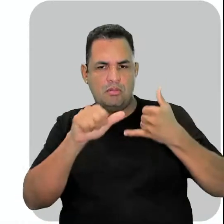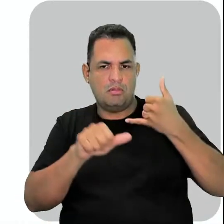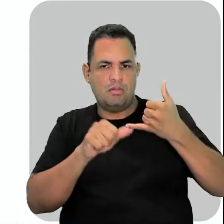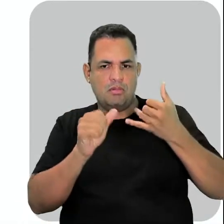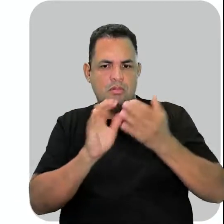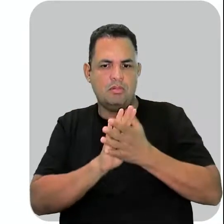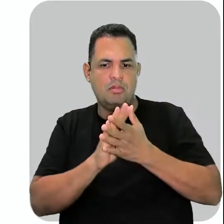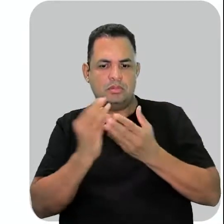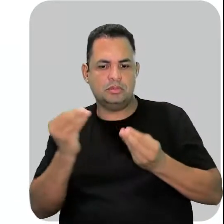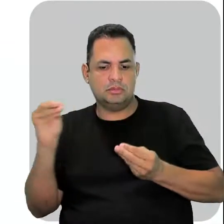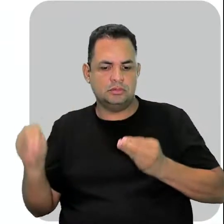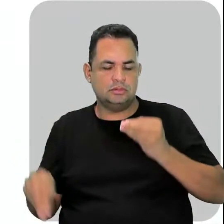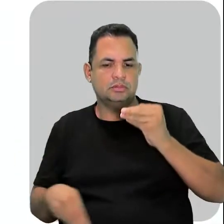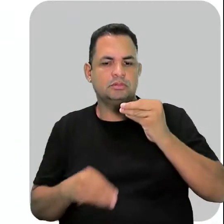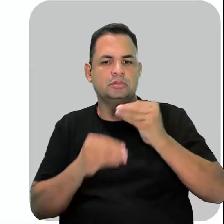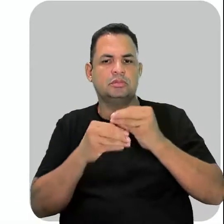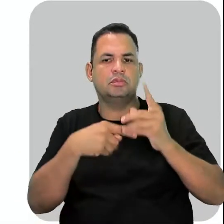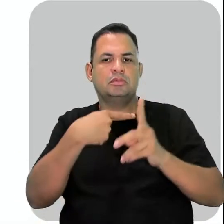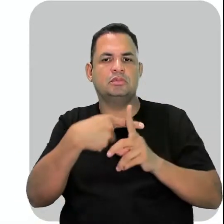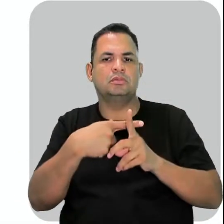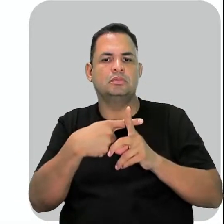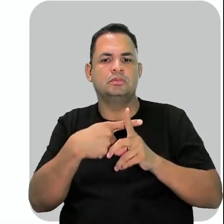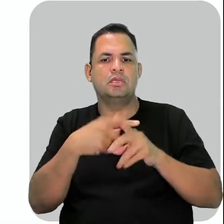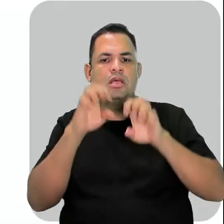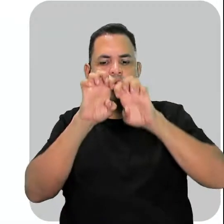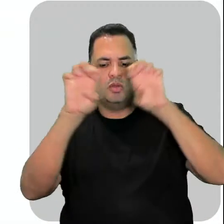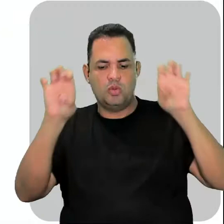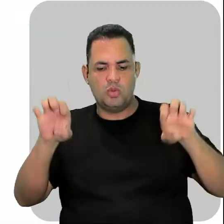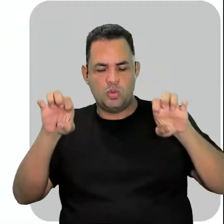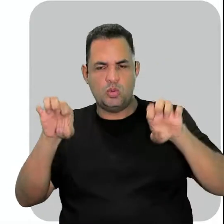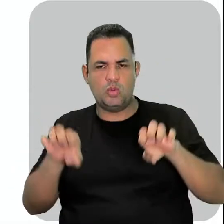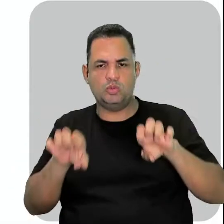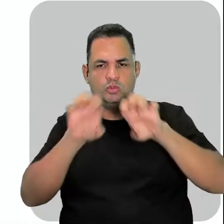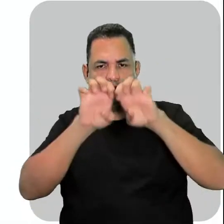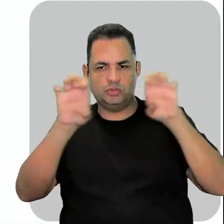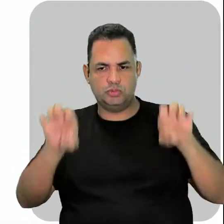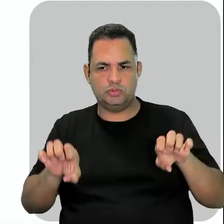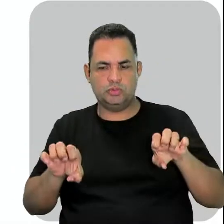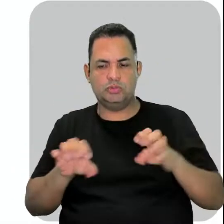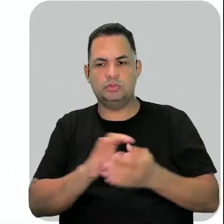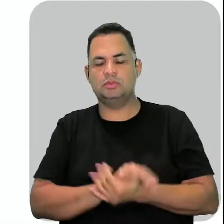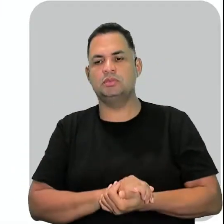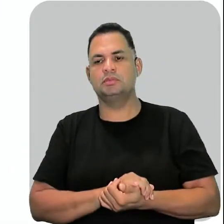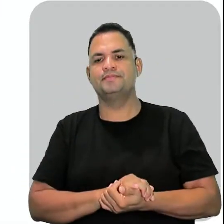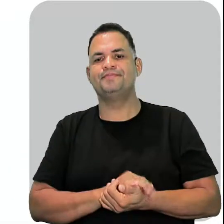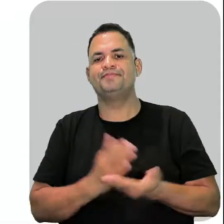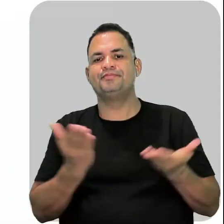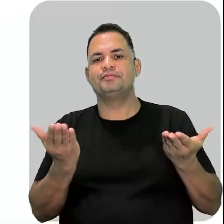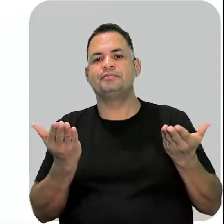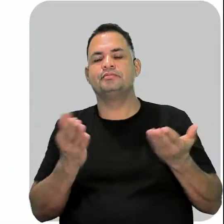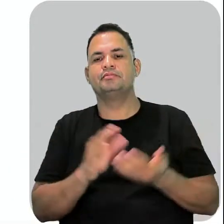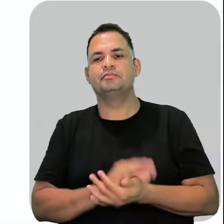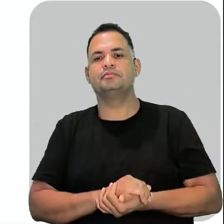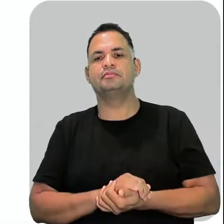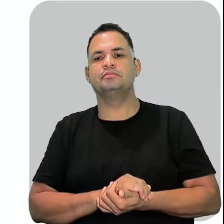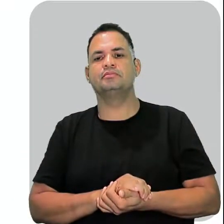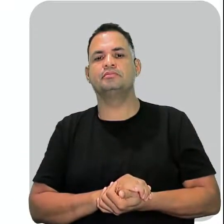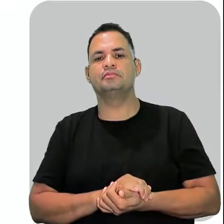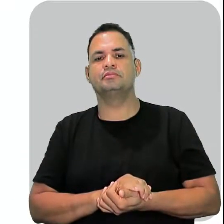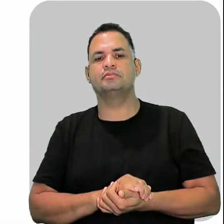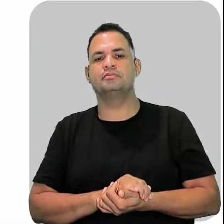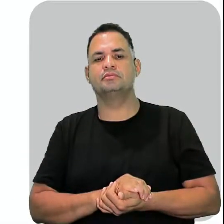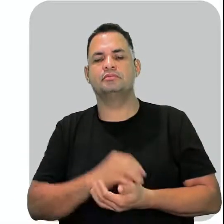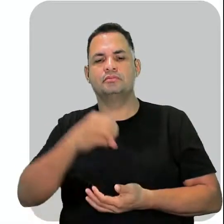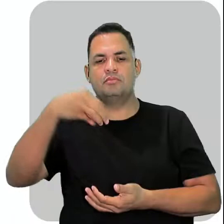simplesmente se adicionar à nossa estrutura, por isso que o nome de adição. Nesse caso aqui, com o